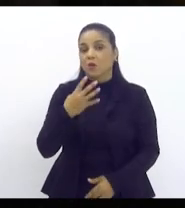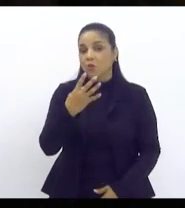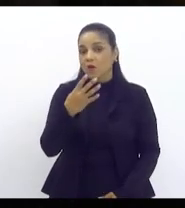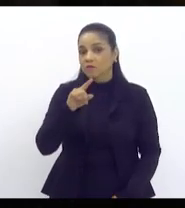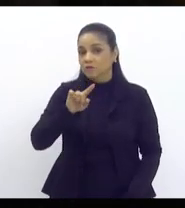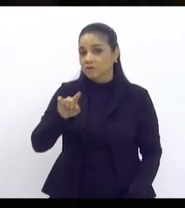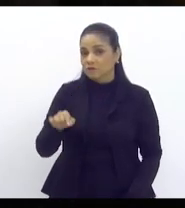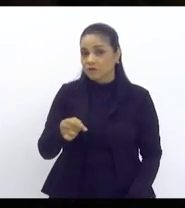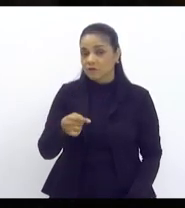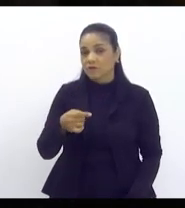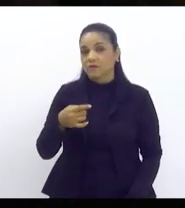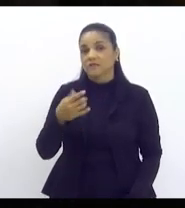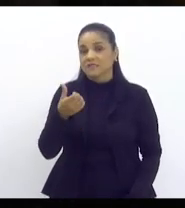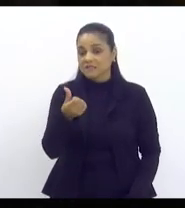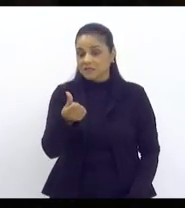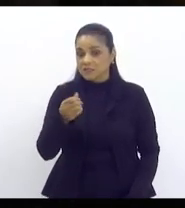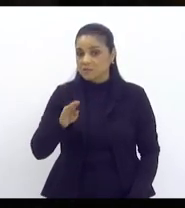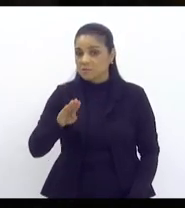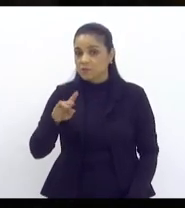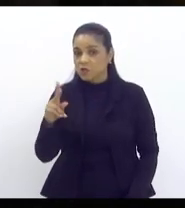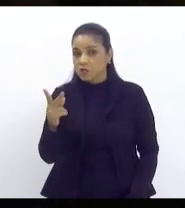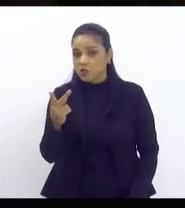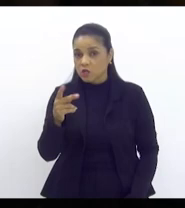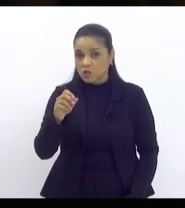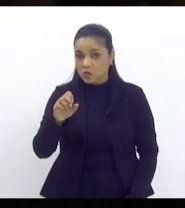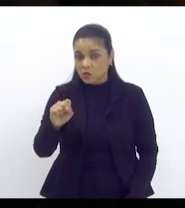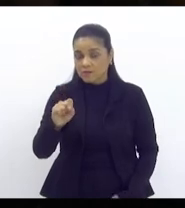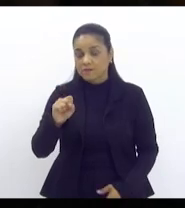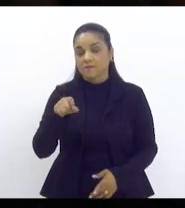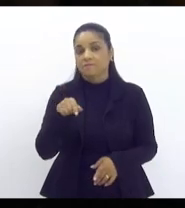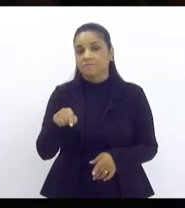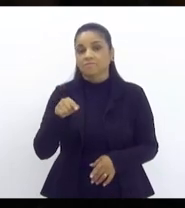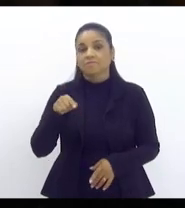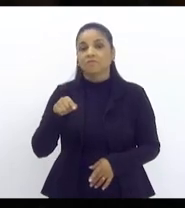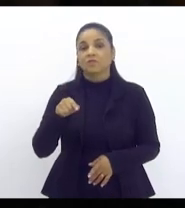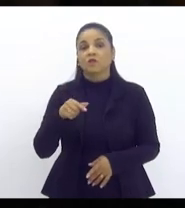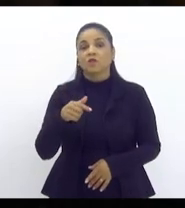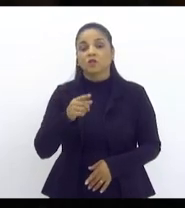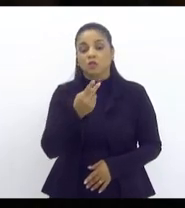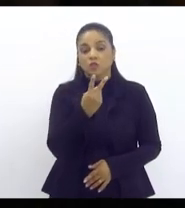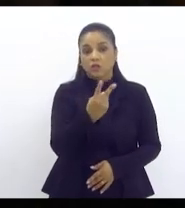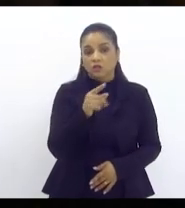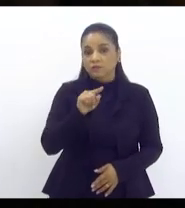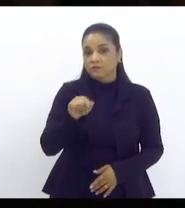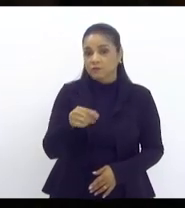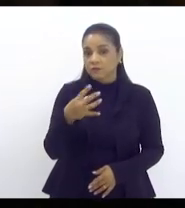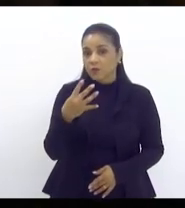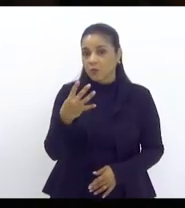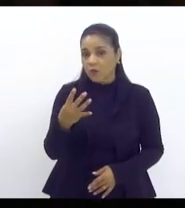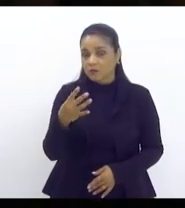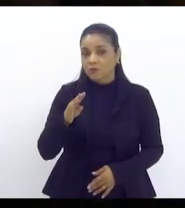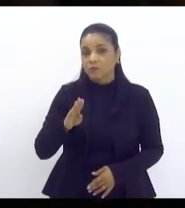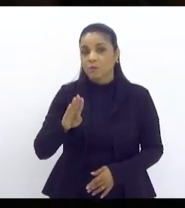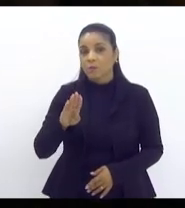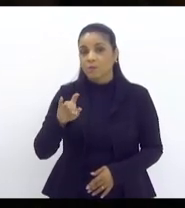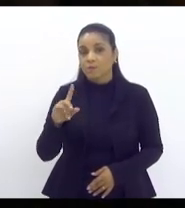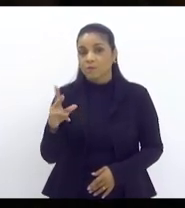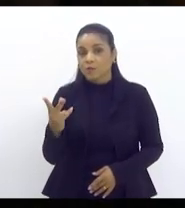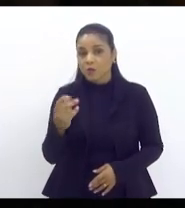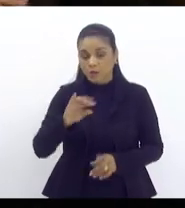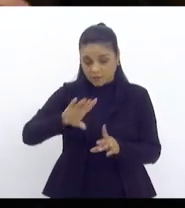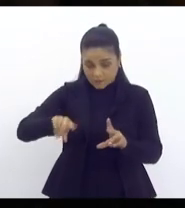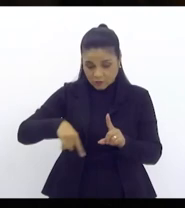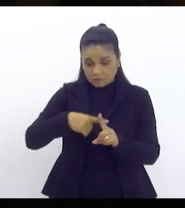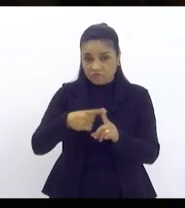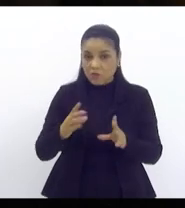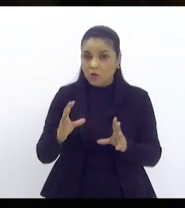reais. E de amortização do principal, 2,4 bilhões de reais. Nós